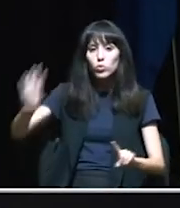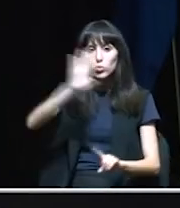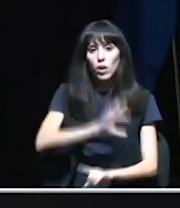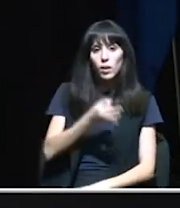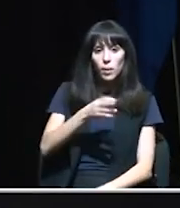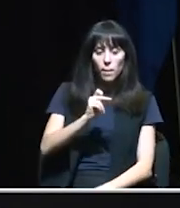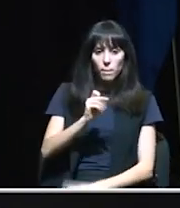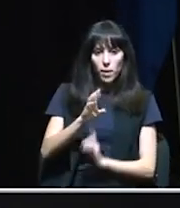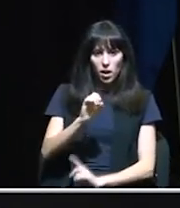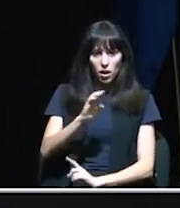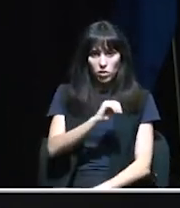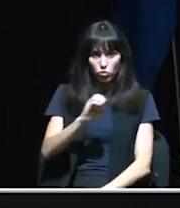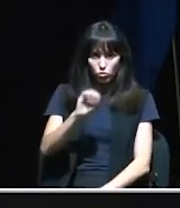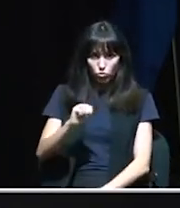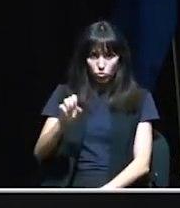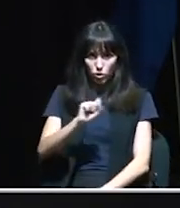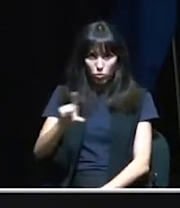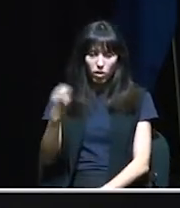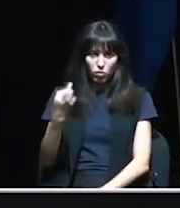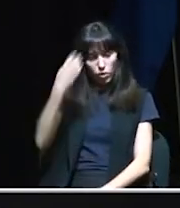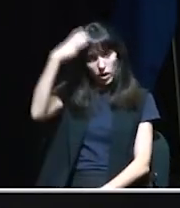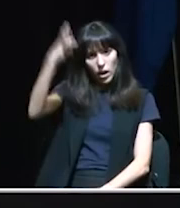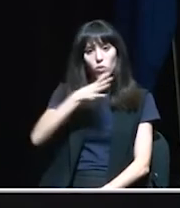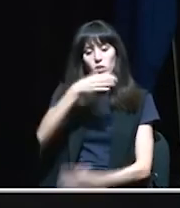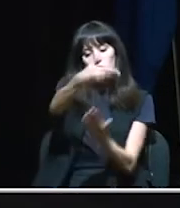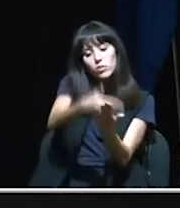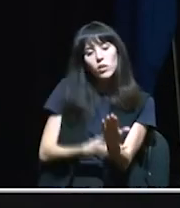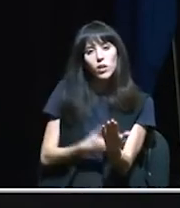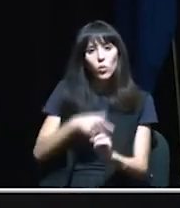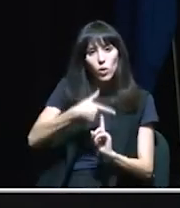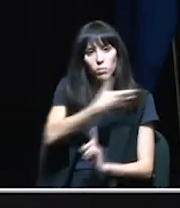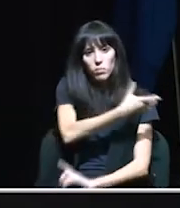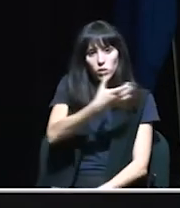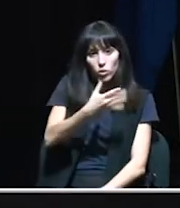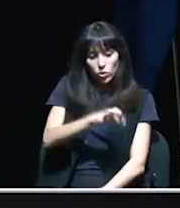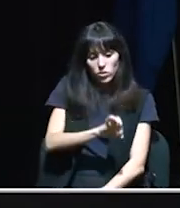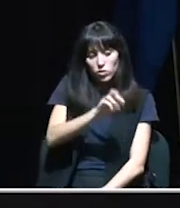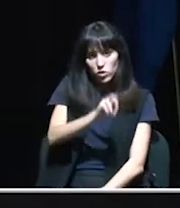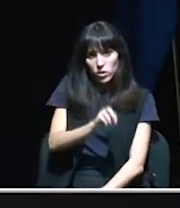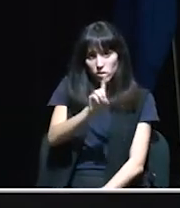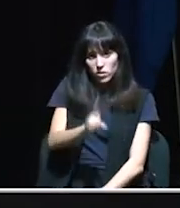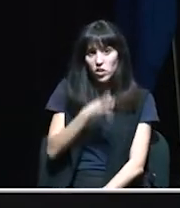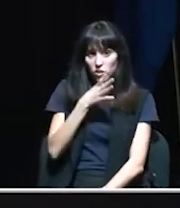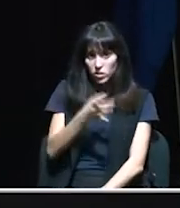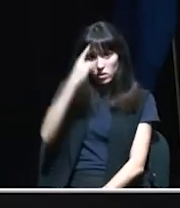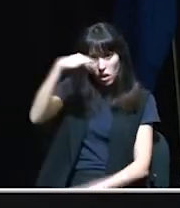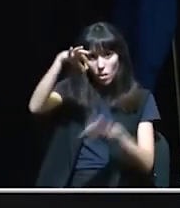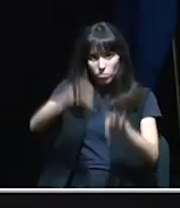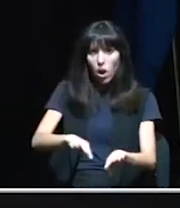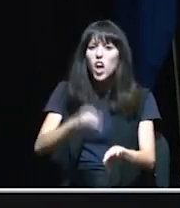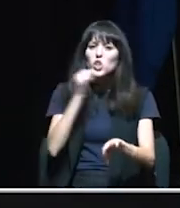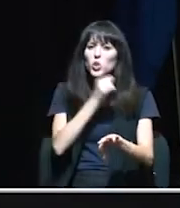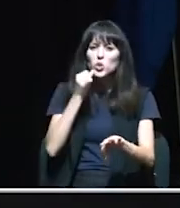Secretário de Estado dos Negócios do Reino, através de um decreto de 1836, que classificava as touradas como divertimento bárbaro